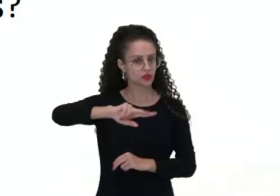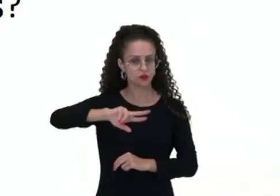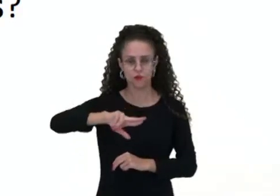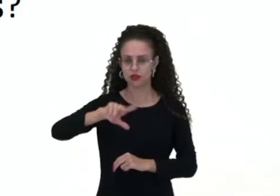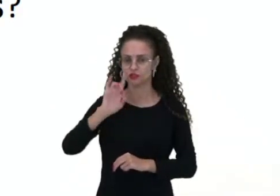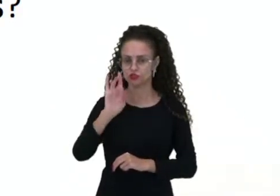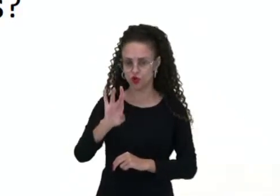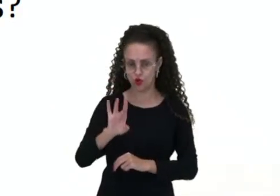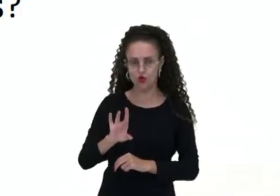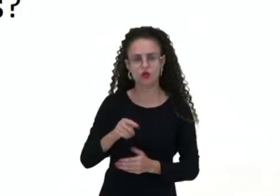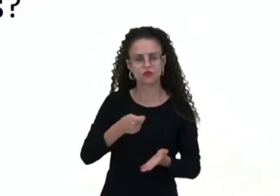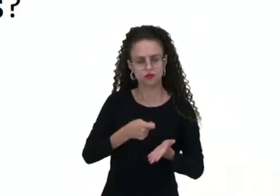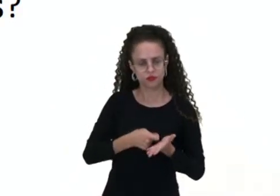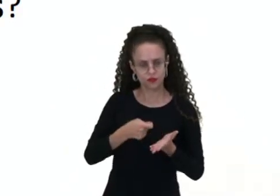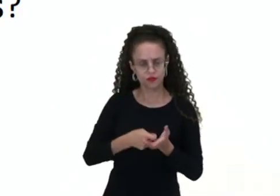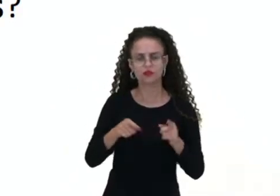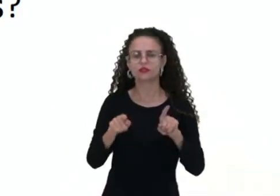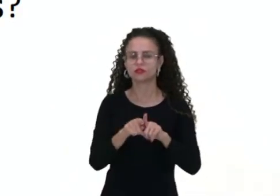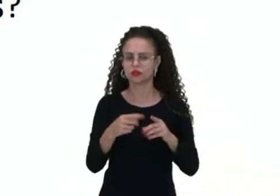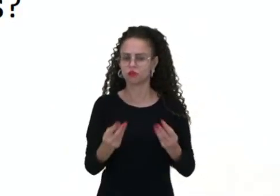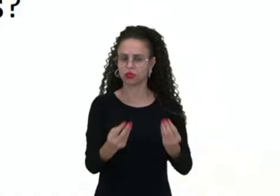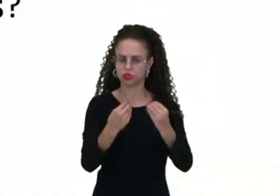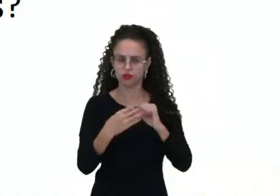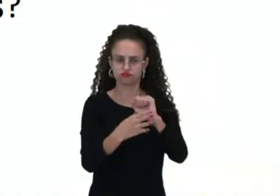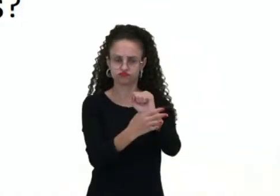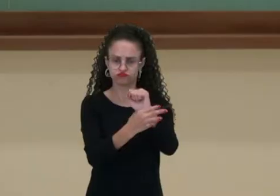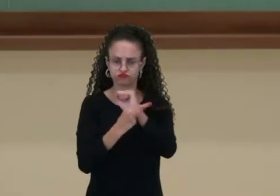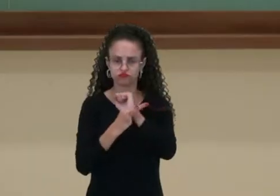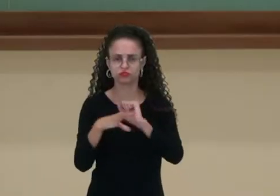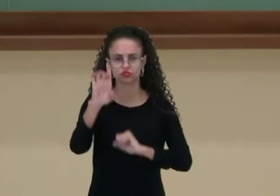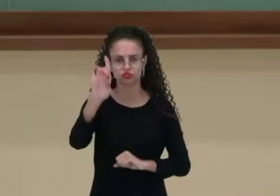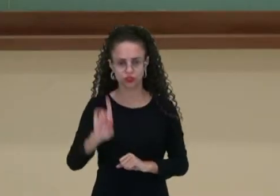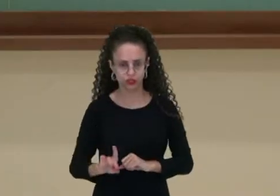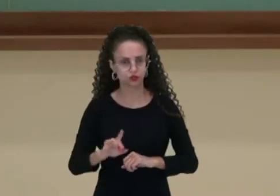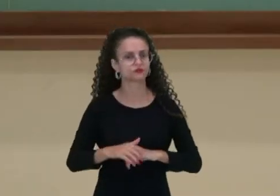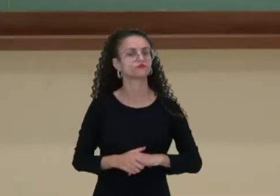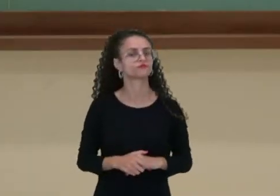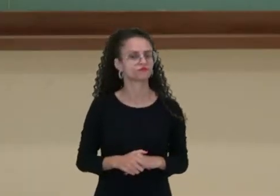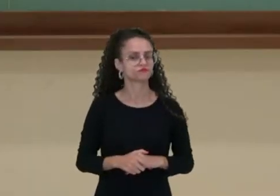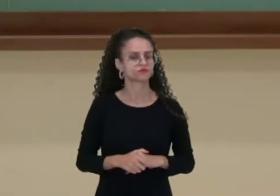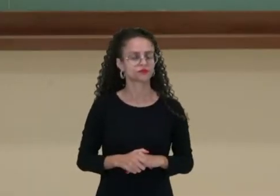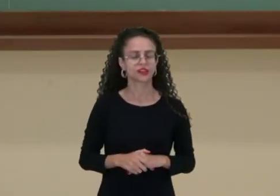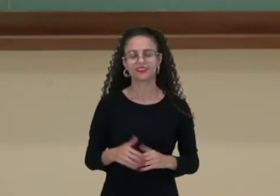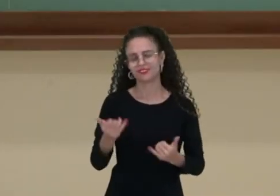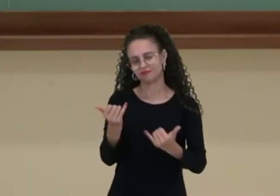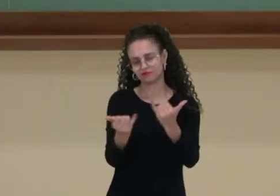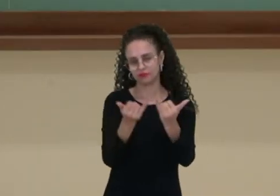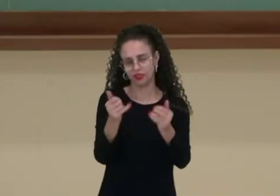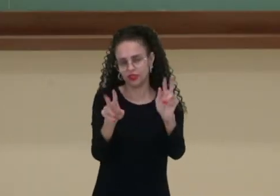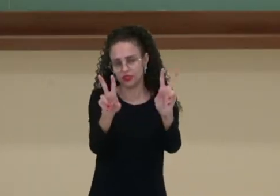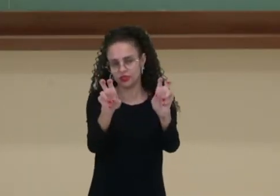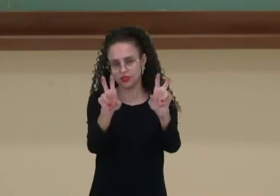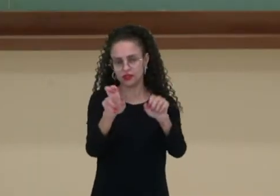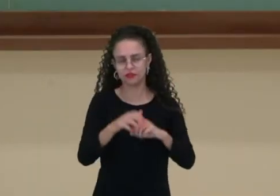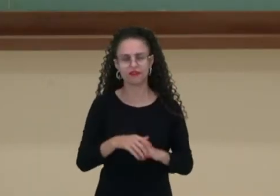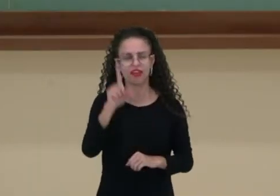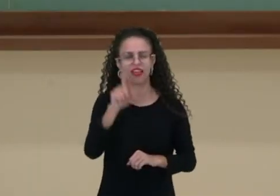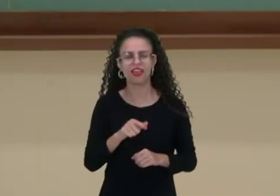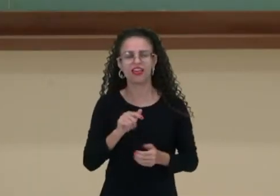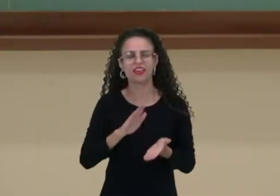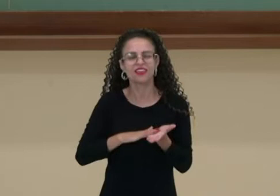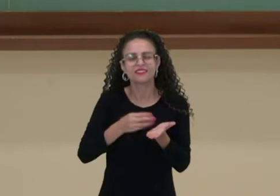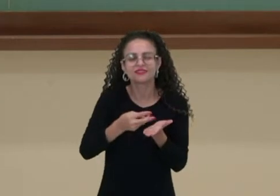nossos deveres, como também garantem os nossos direitos? A gente brinca que tem assim as chamadas senso comum,